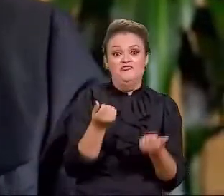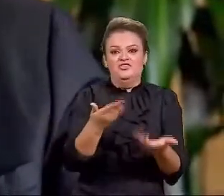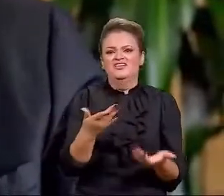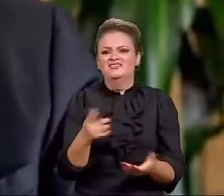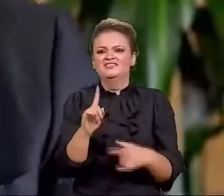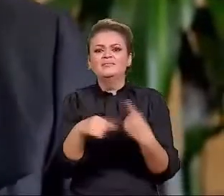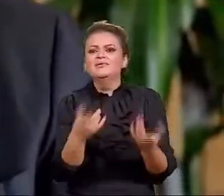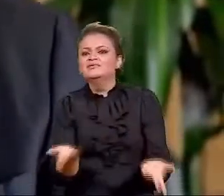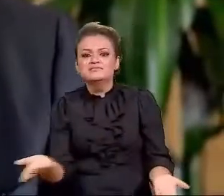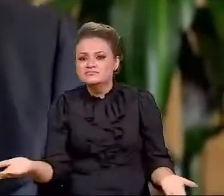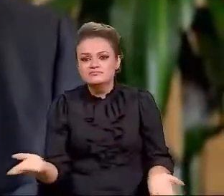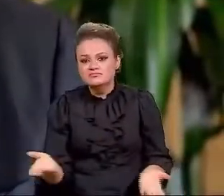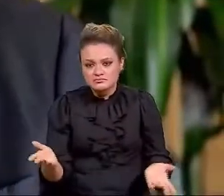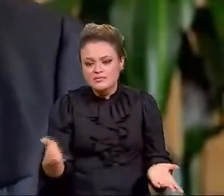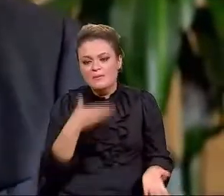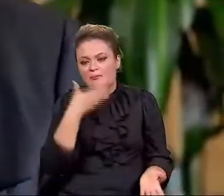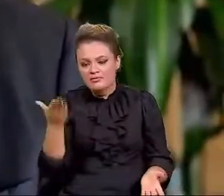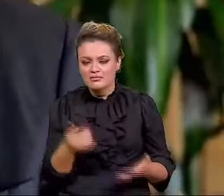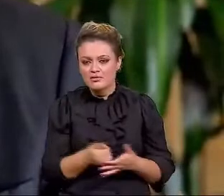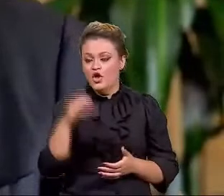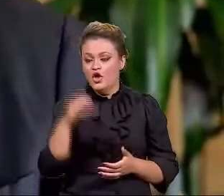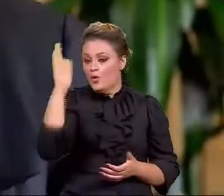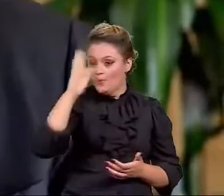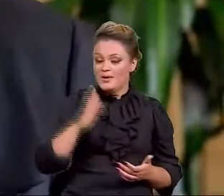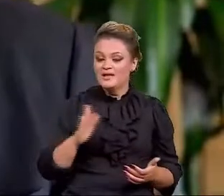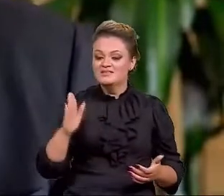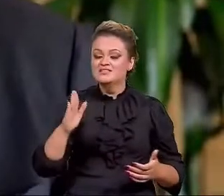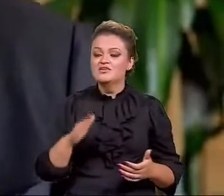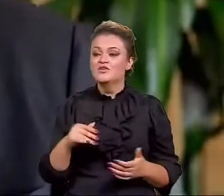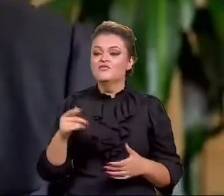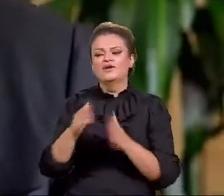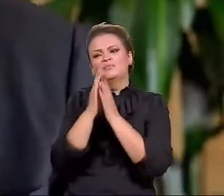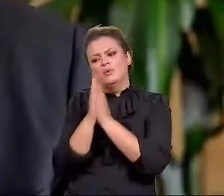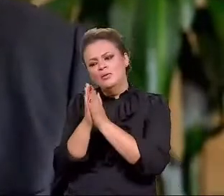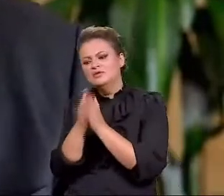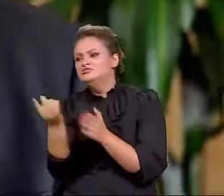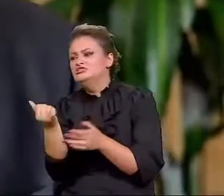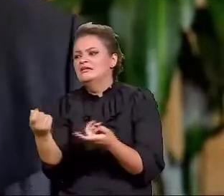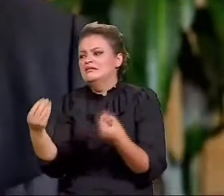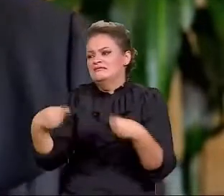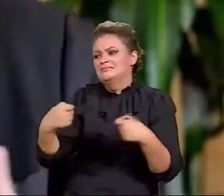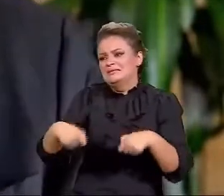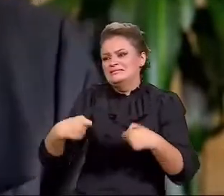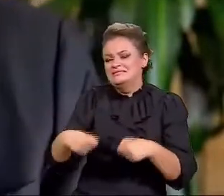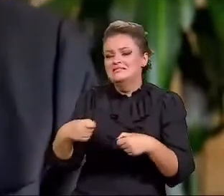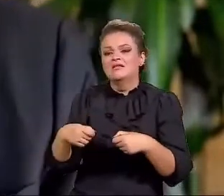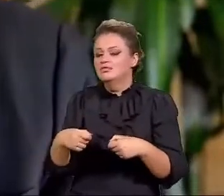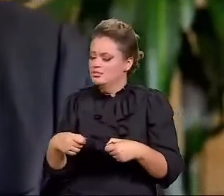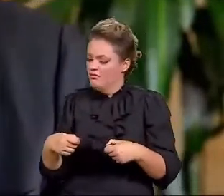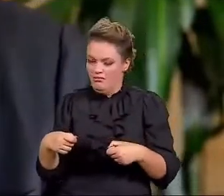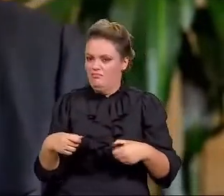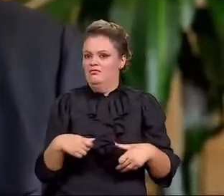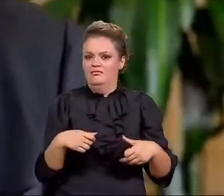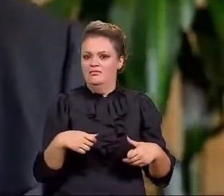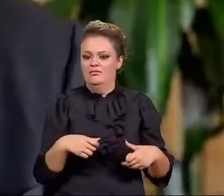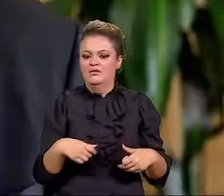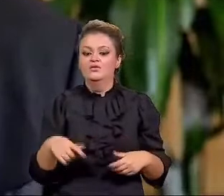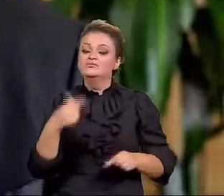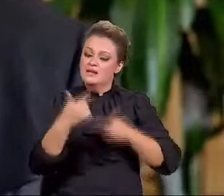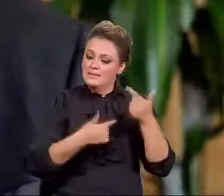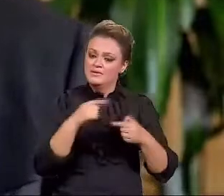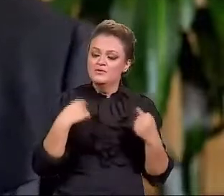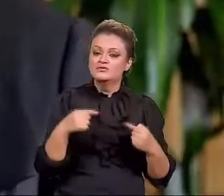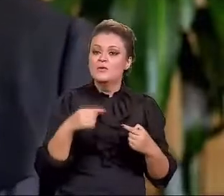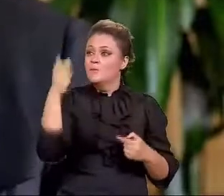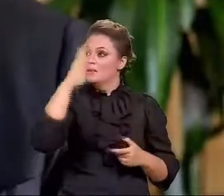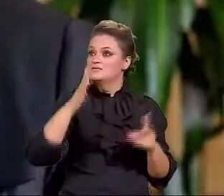o Brasil não tem que ficar implorando dinheiro. Nós temos que fazer aquilo que é nossa tarefa. O Brasil é um país grande. O Brasil